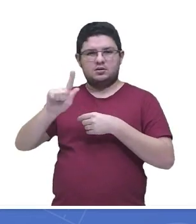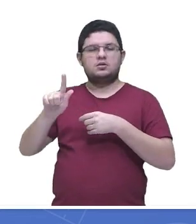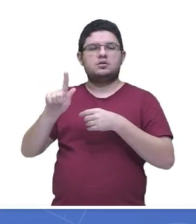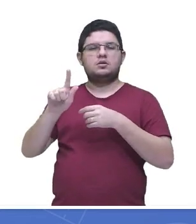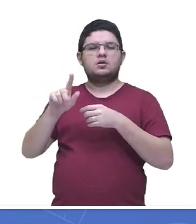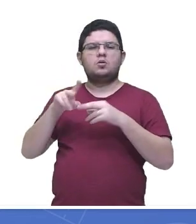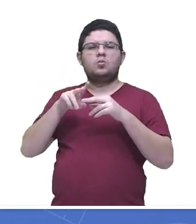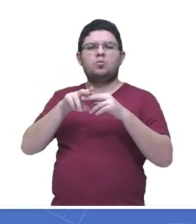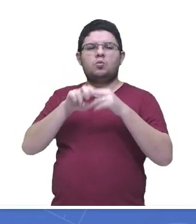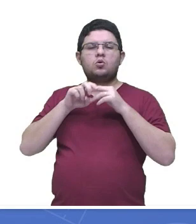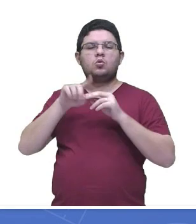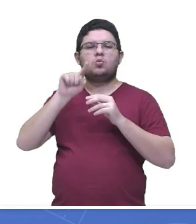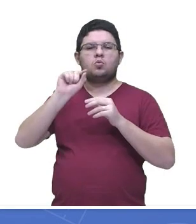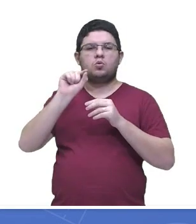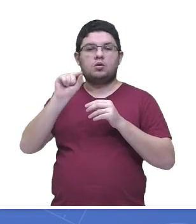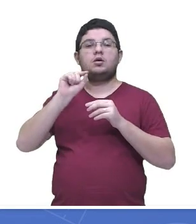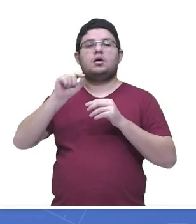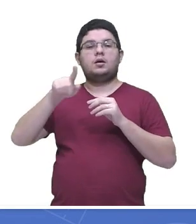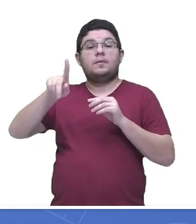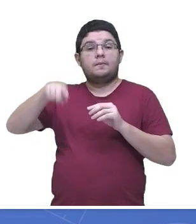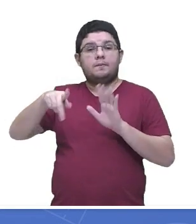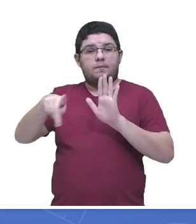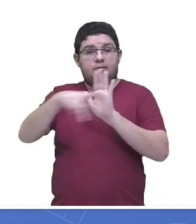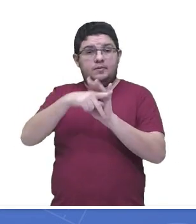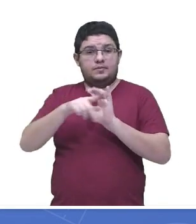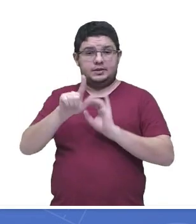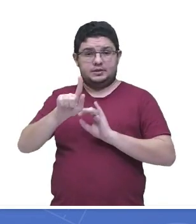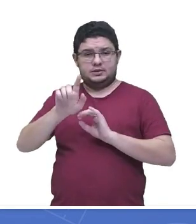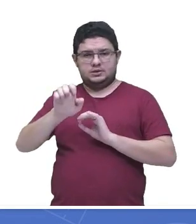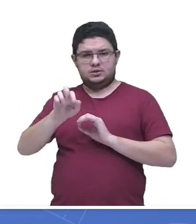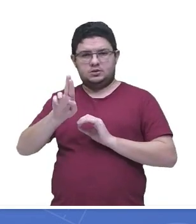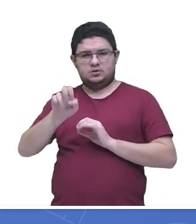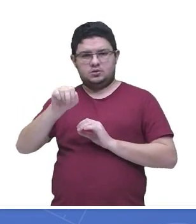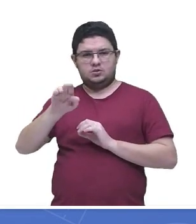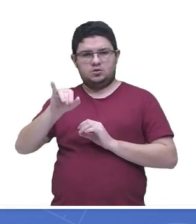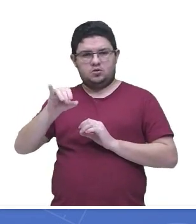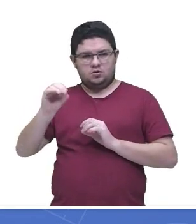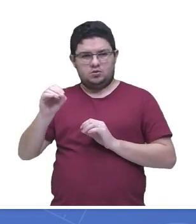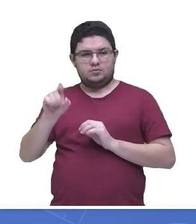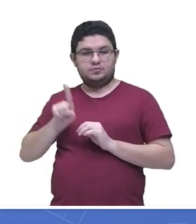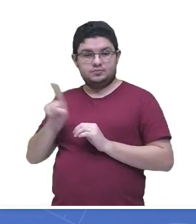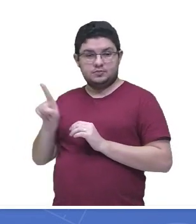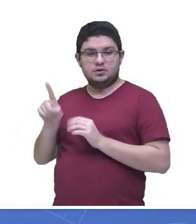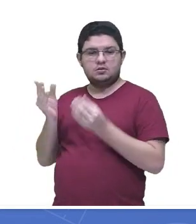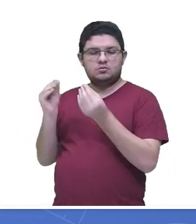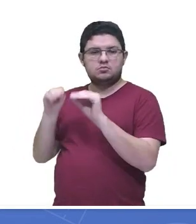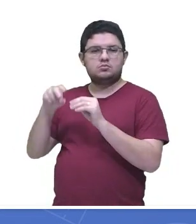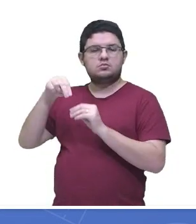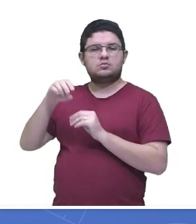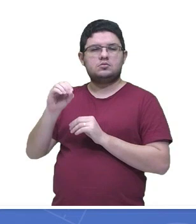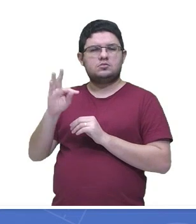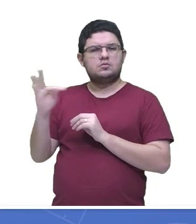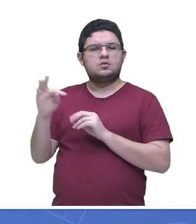mas na forma negativa eu coloco ali a palavra not entre os verbos, ok? Mas eu posso